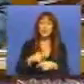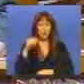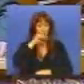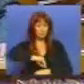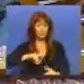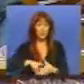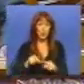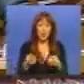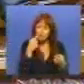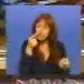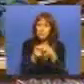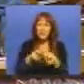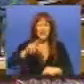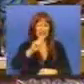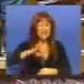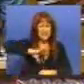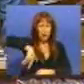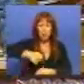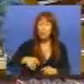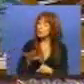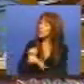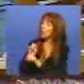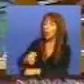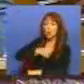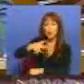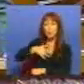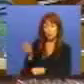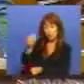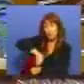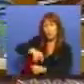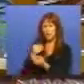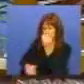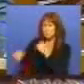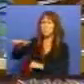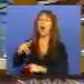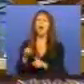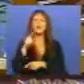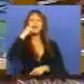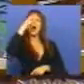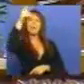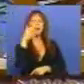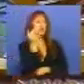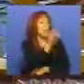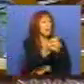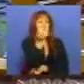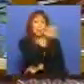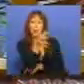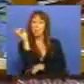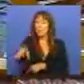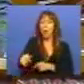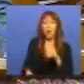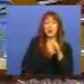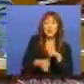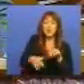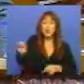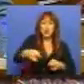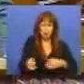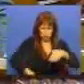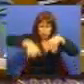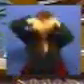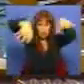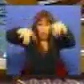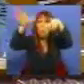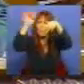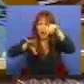salários próximos do terceiro mundo, enquanto os empresários recebem mais do que os alemães ou franceses, os gestores de topo, muito mais do que isso.